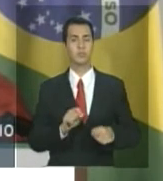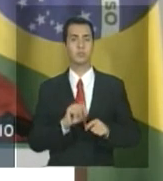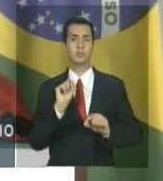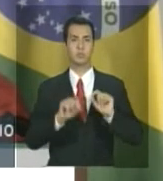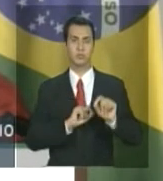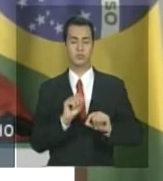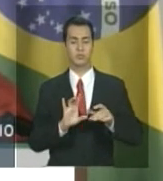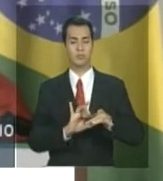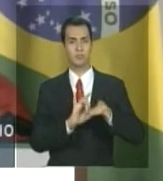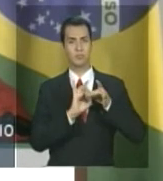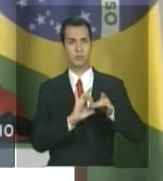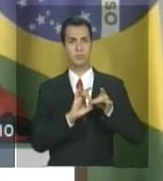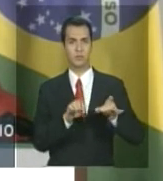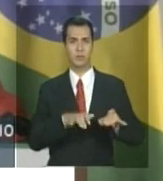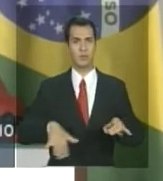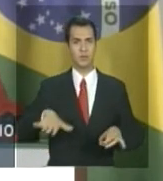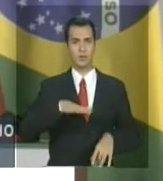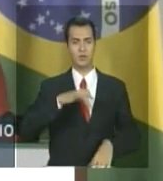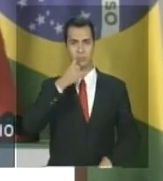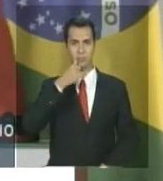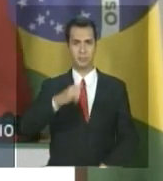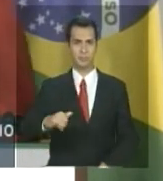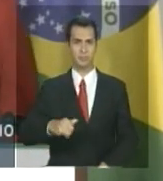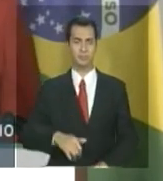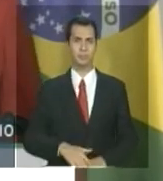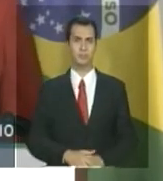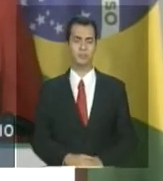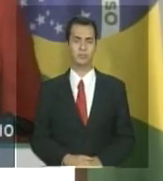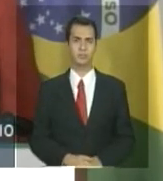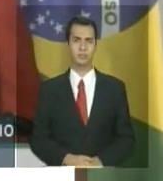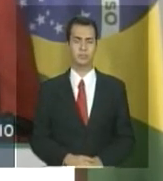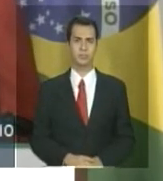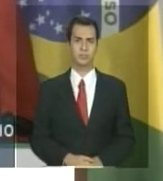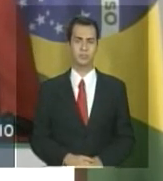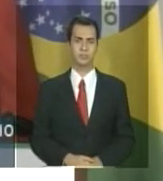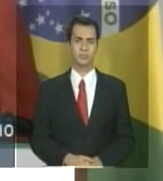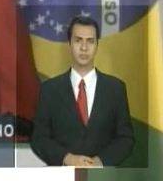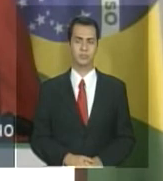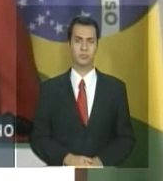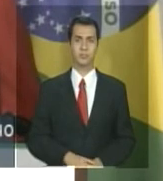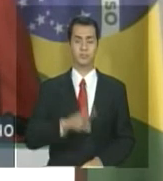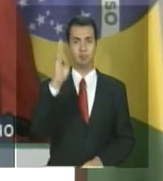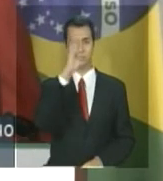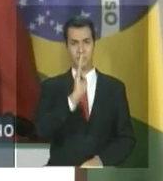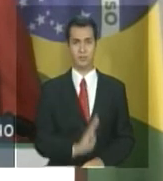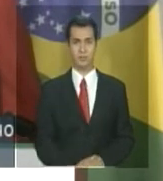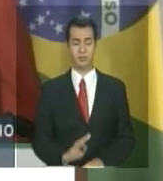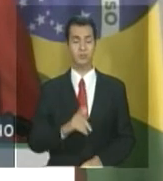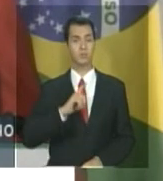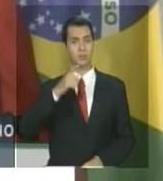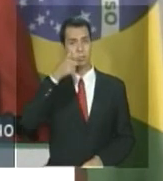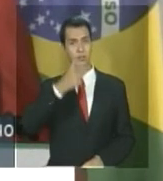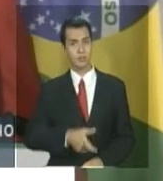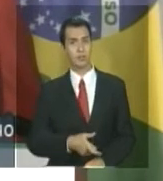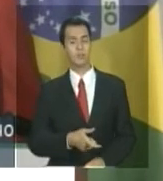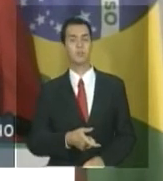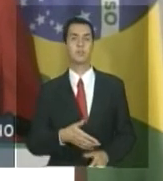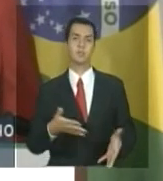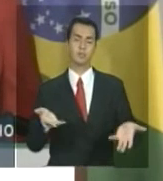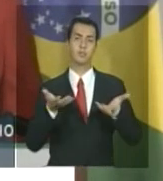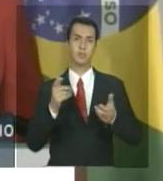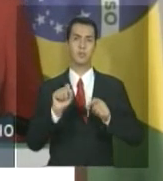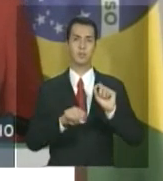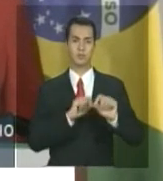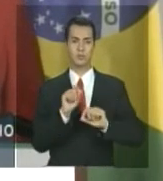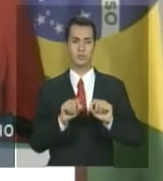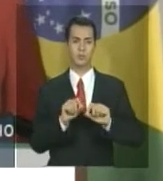parceria na área de energia. O Brasil tem todo interesse em evitar tanto a